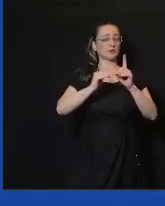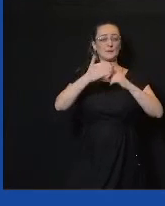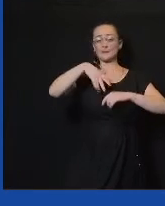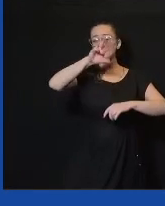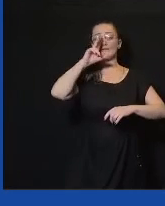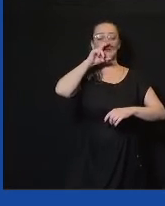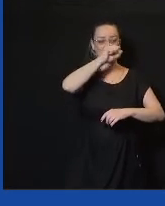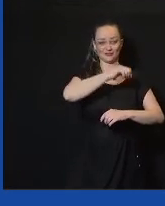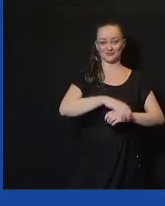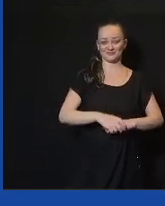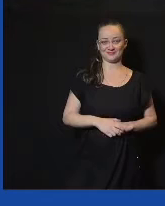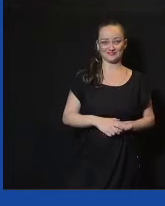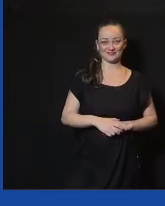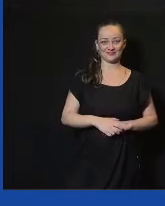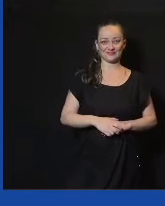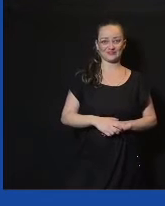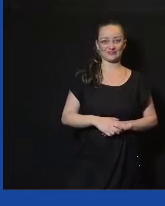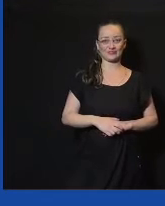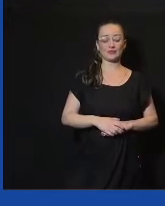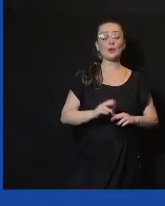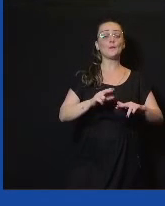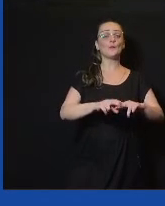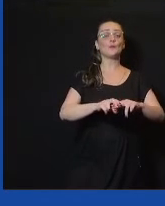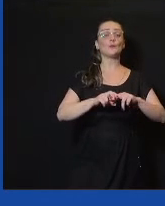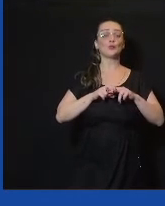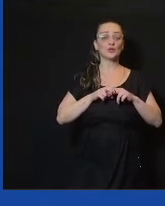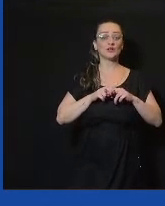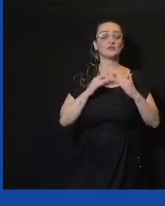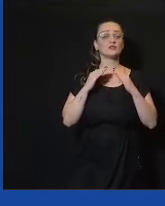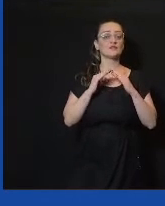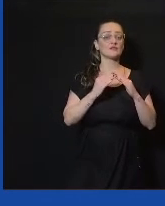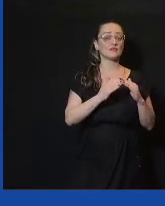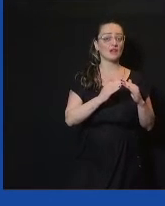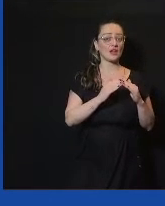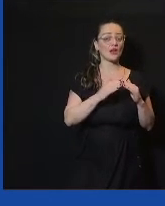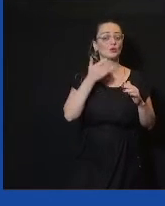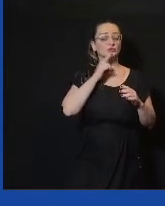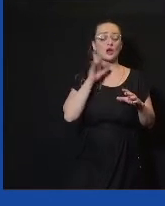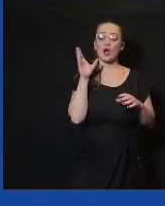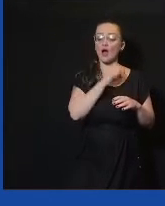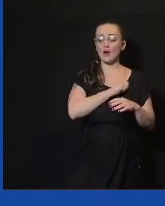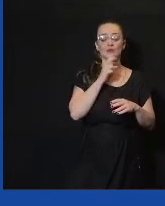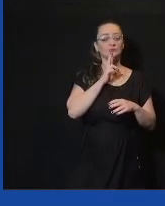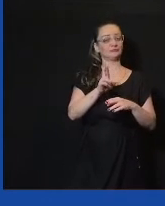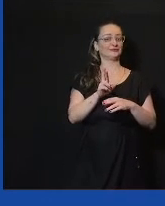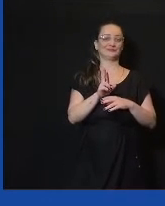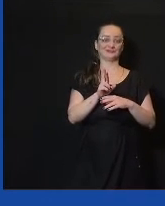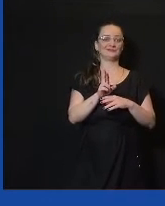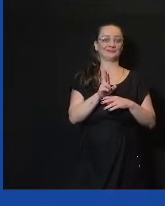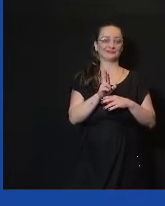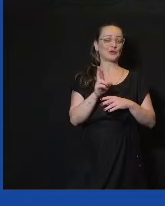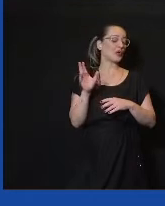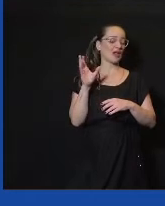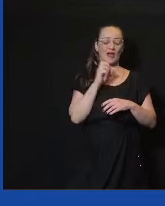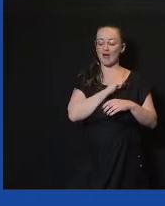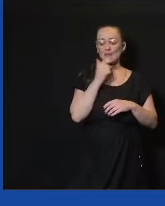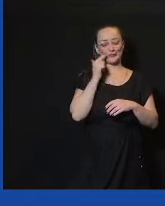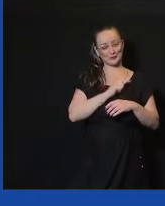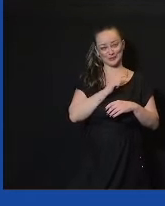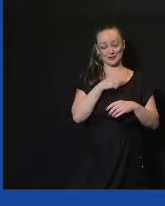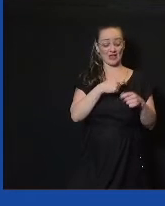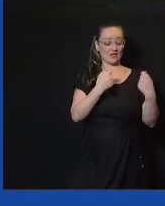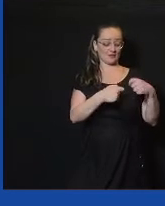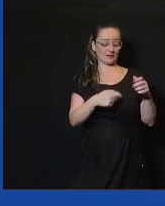forte. Por isso que a favela conseguiu rapidamente responder a algumas demandas